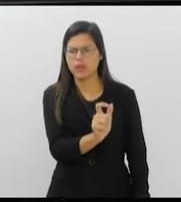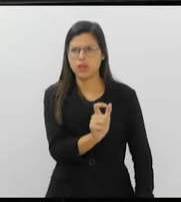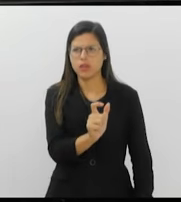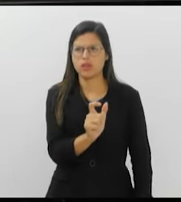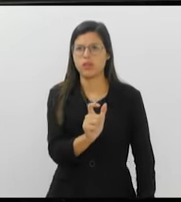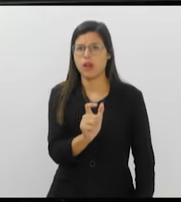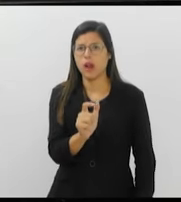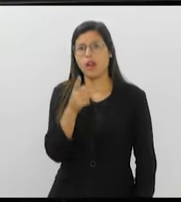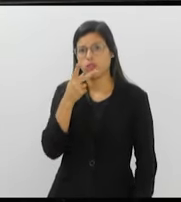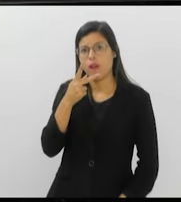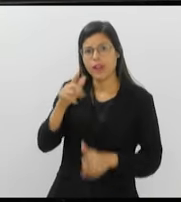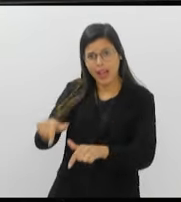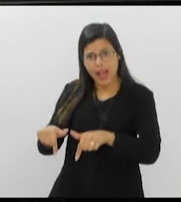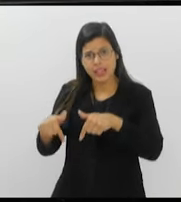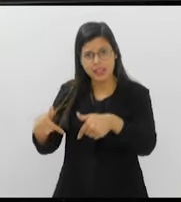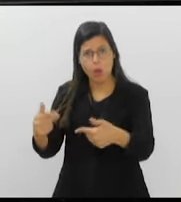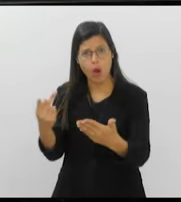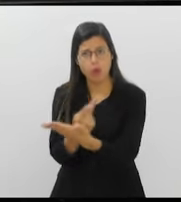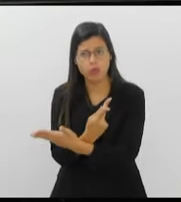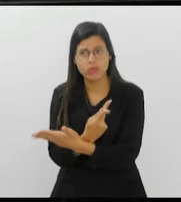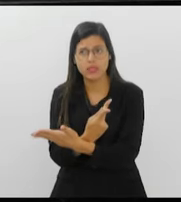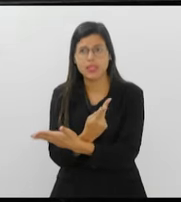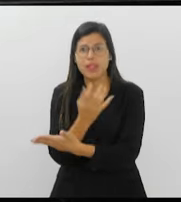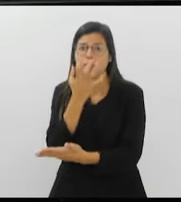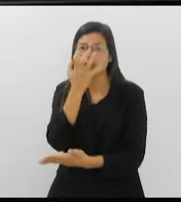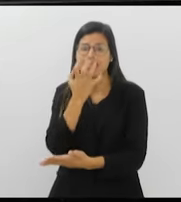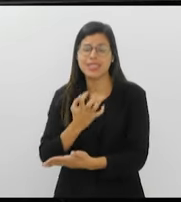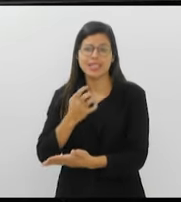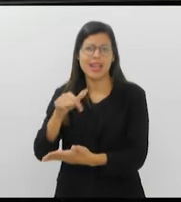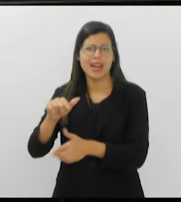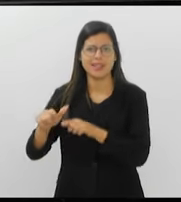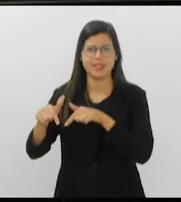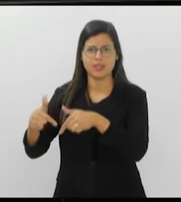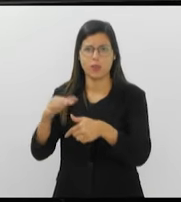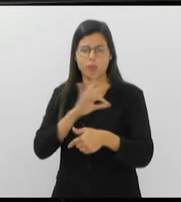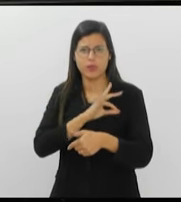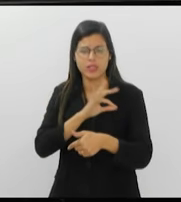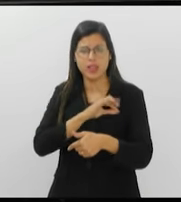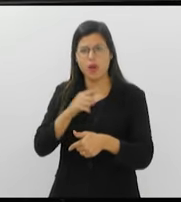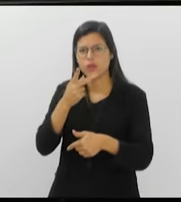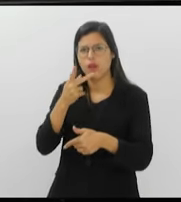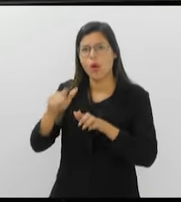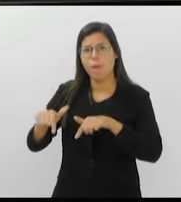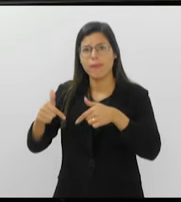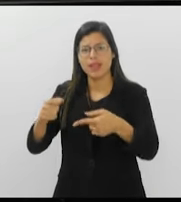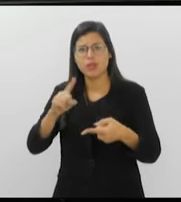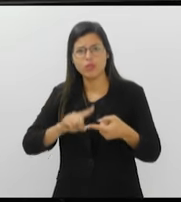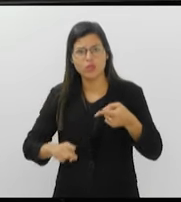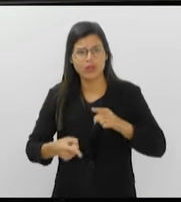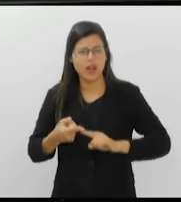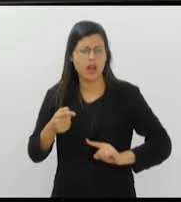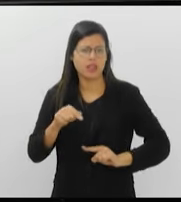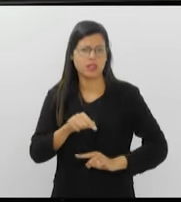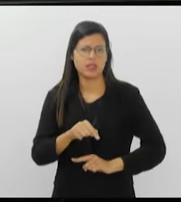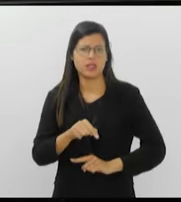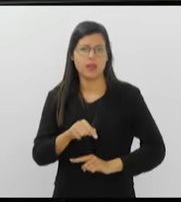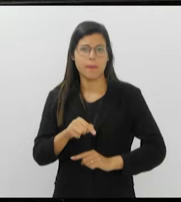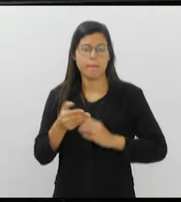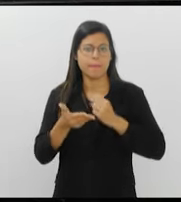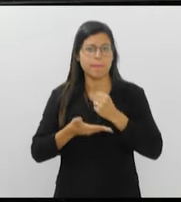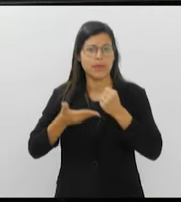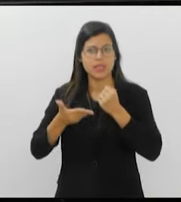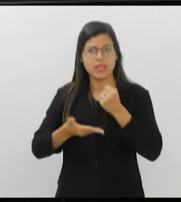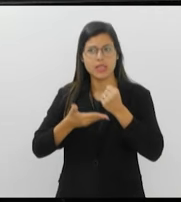a operação que estava acontecendo, seríssima, de operação vingança,